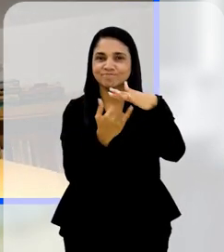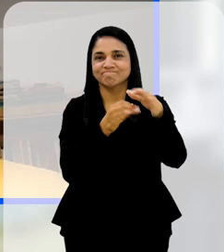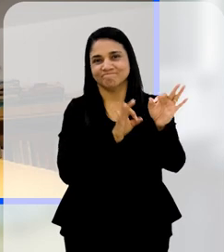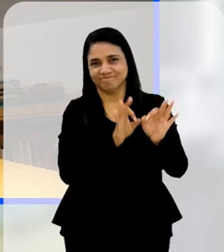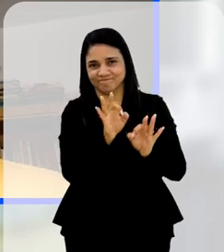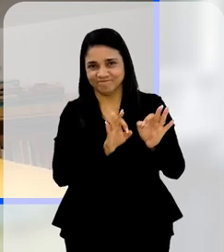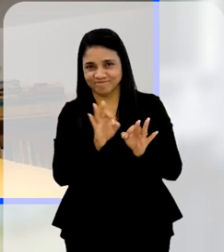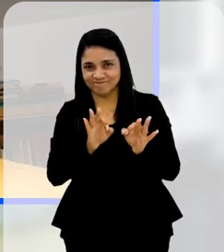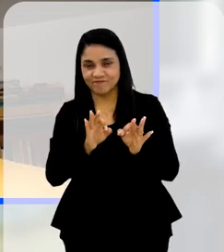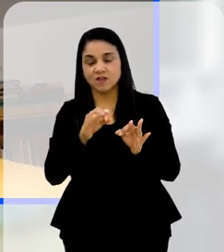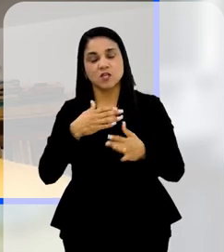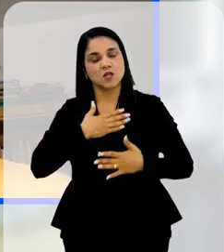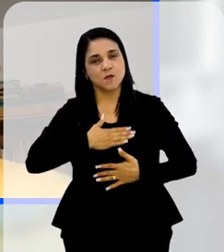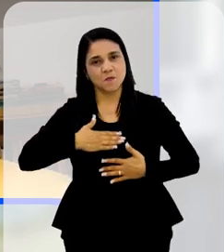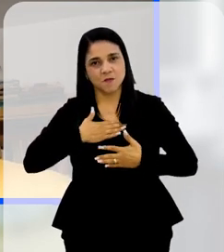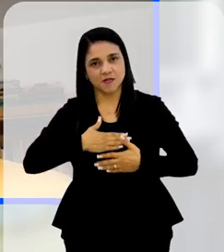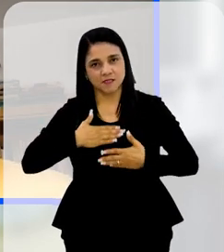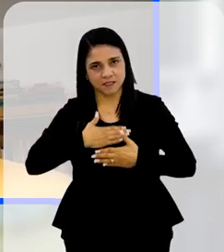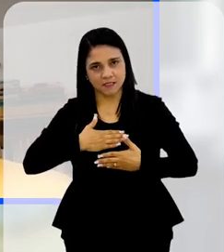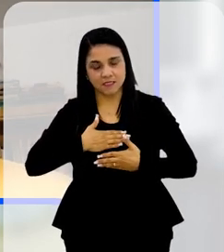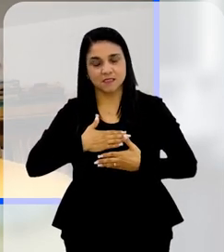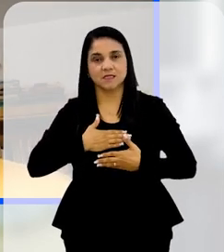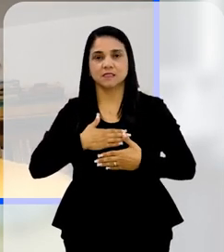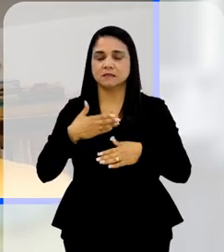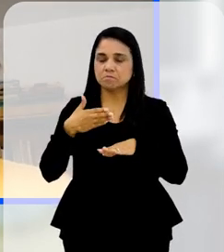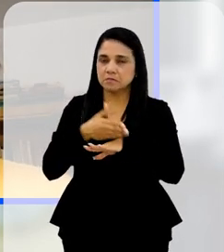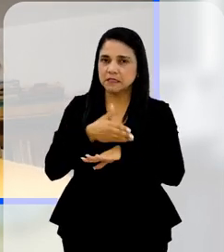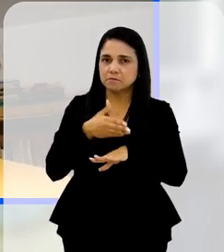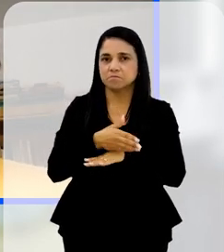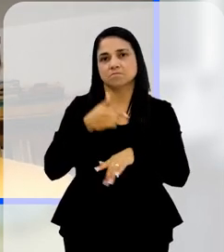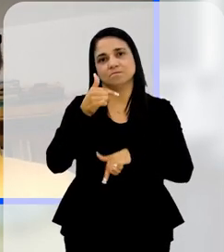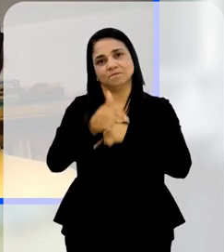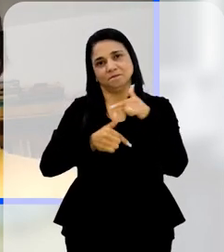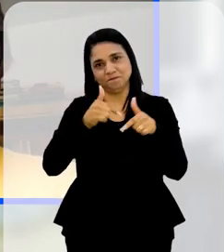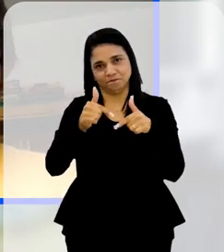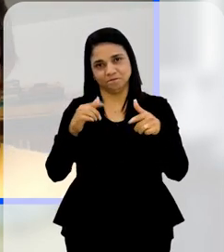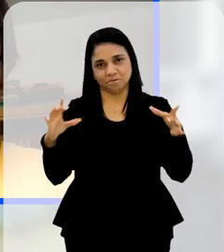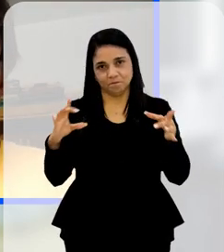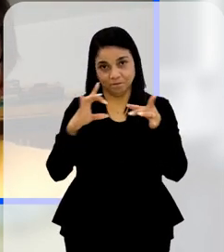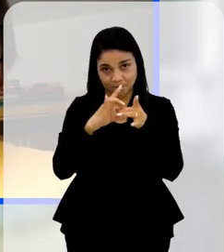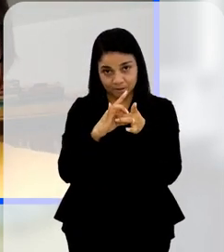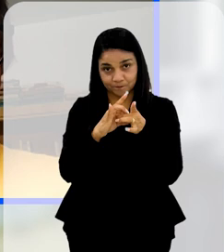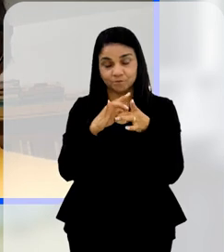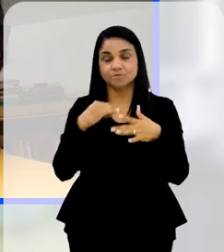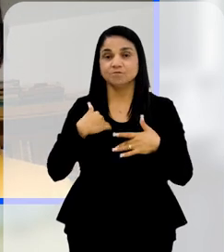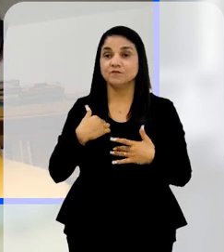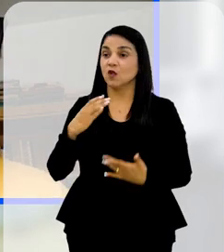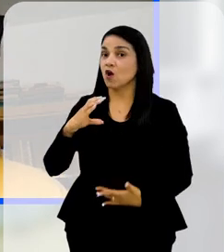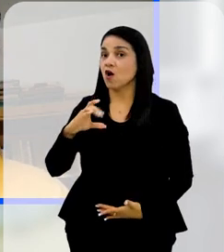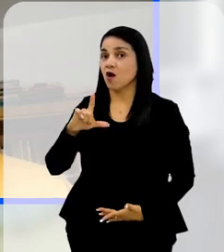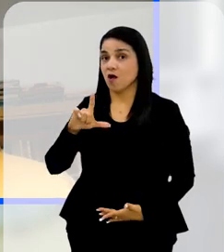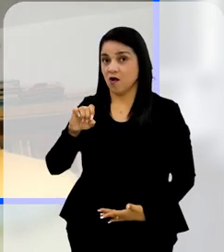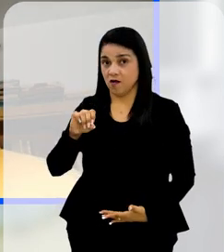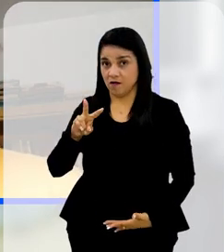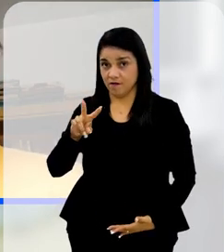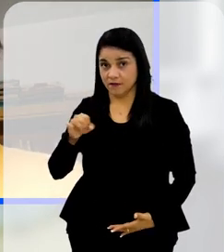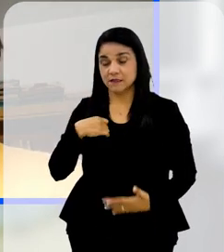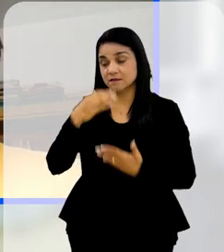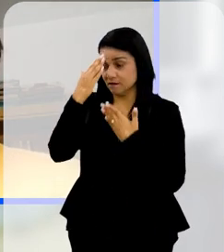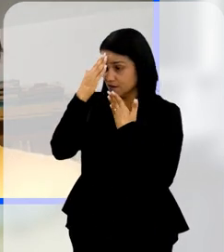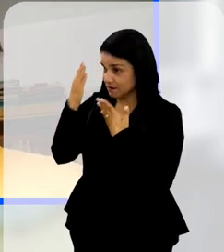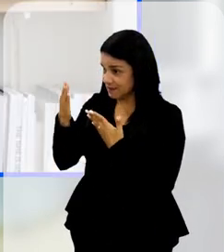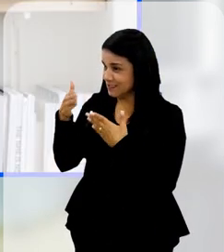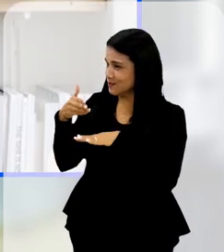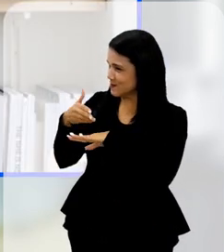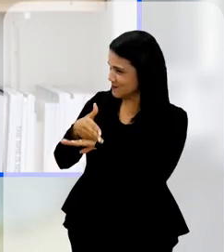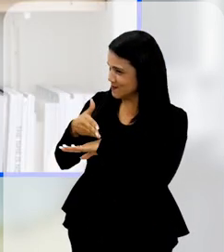de participar e de trabalhar. Clóvis, primeiramente quero agradecer a sua disponibilidade de participar aqui do Alerj Debate.